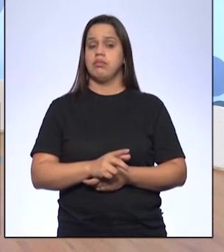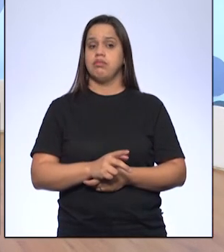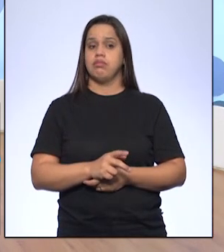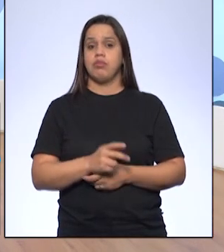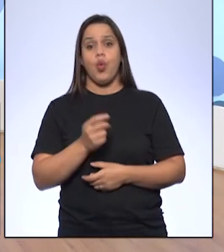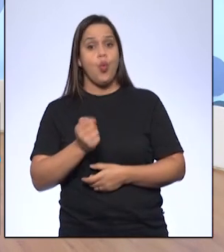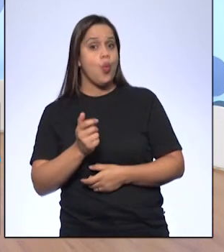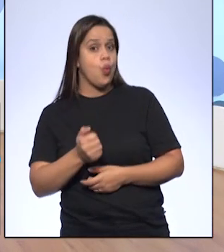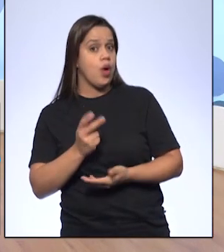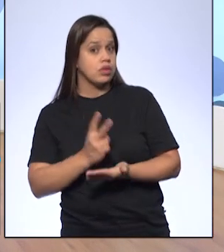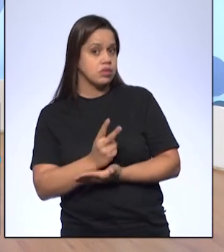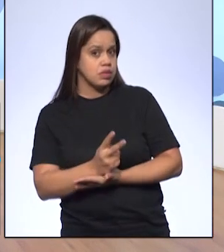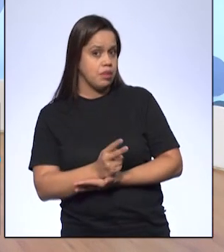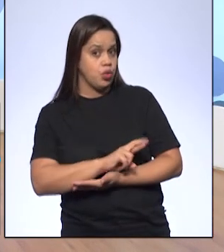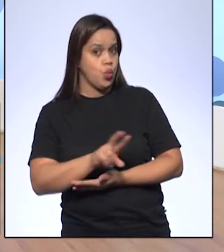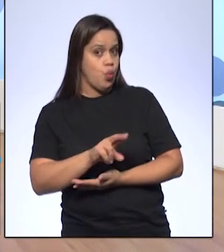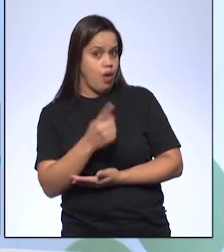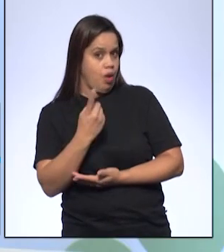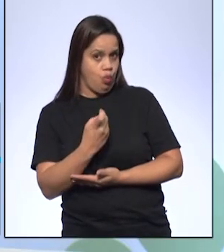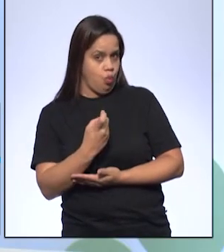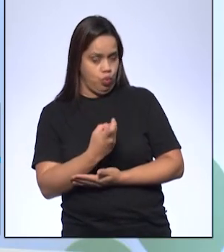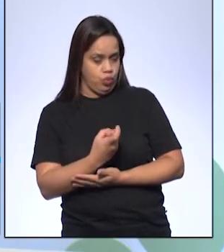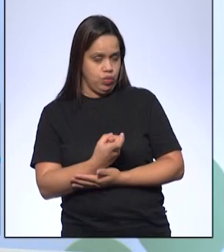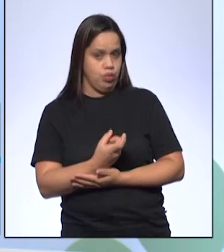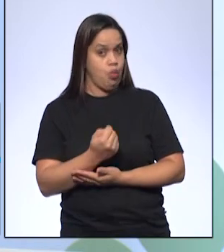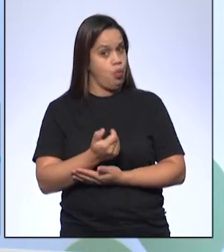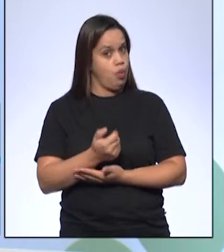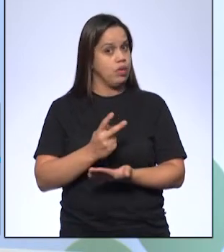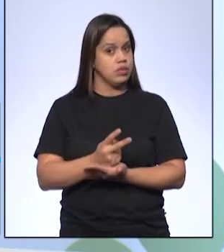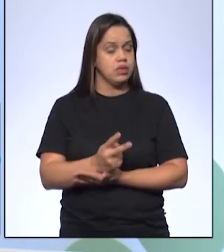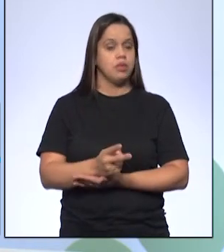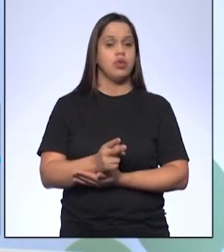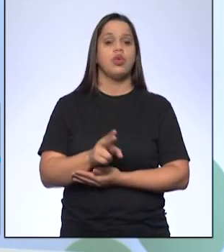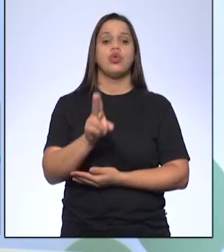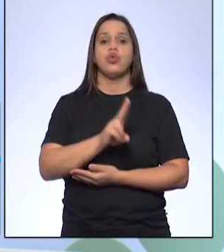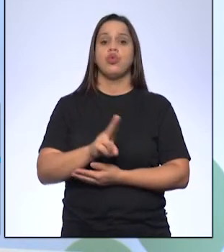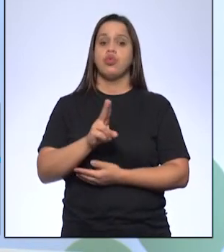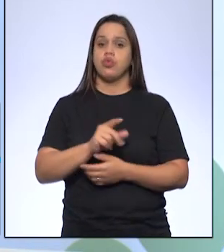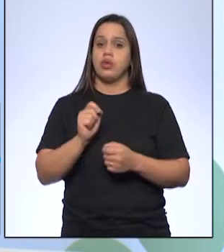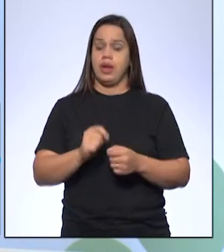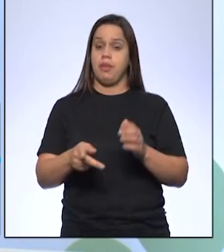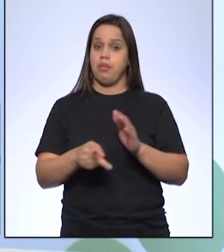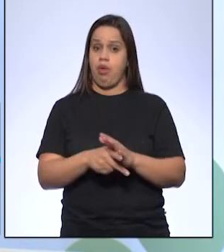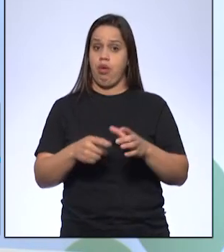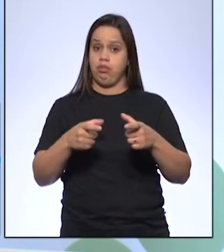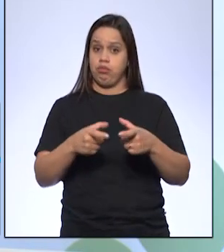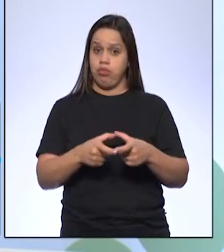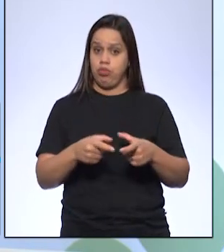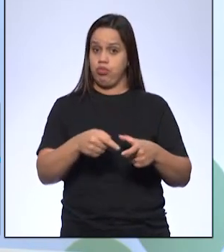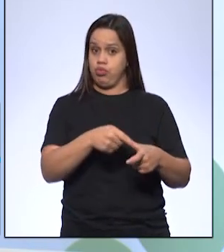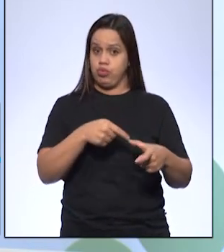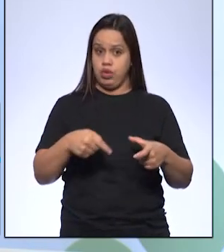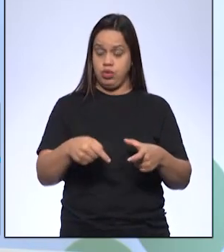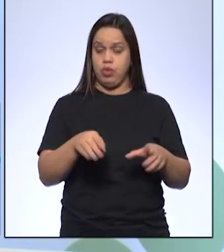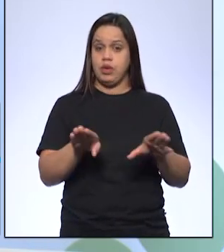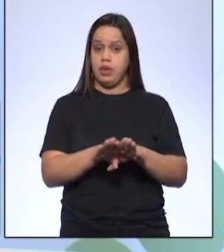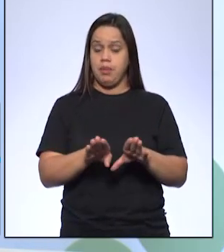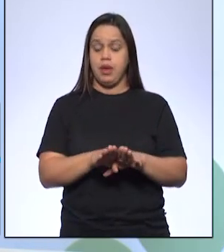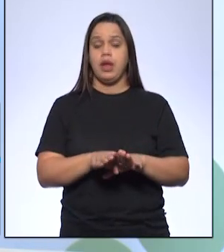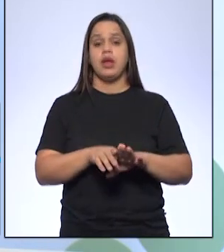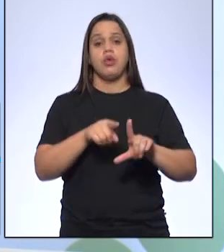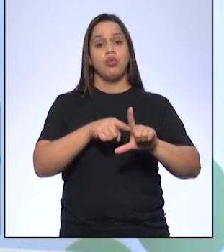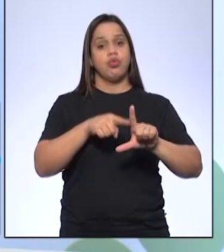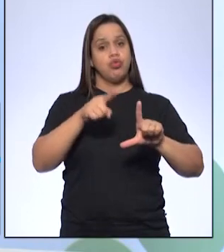mas não quer dizer que é o único, né? São os únicos, o de setor e o de linhas, com maior